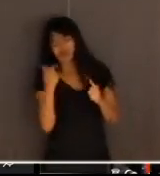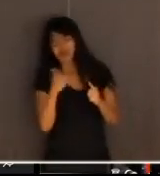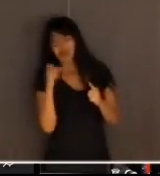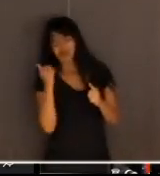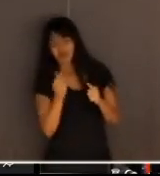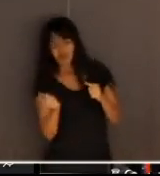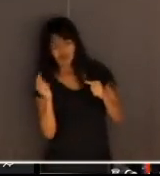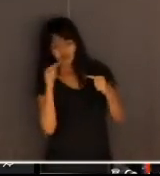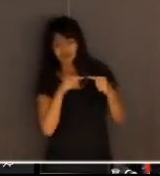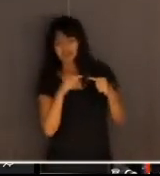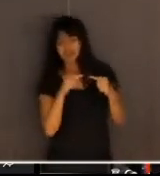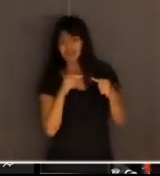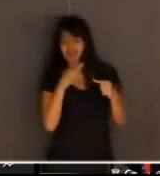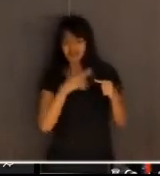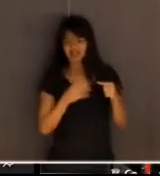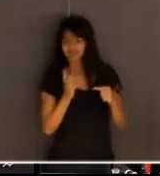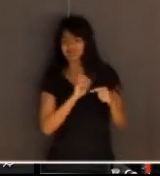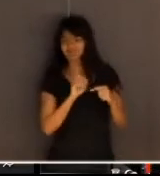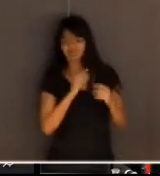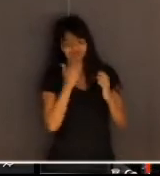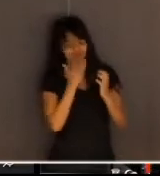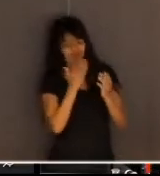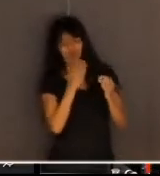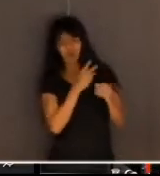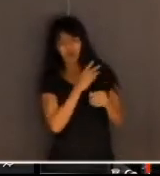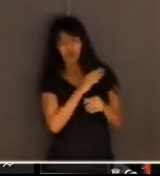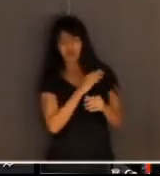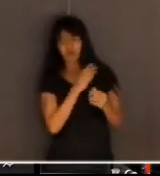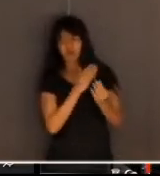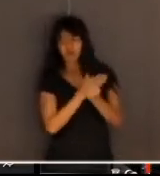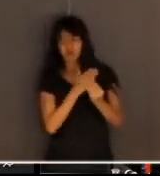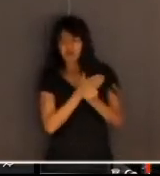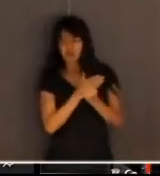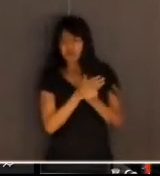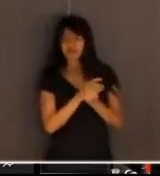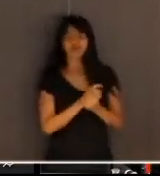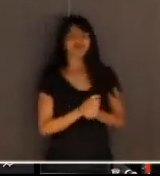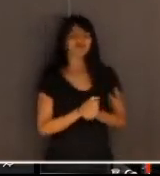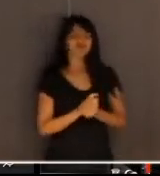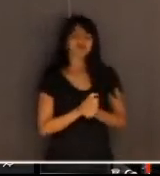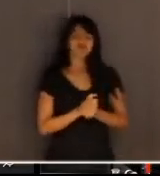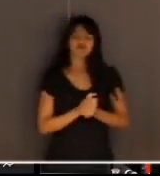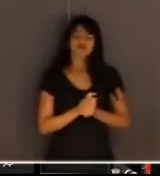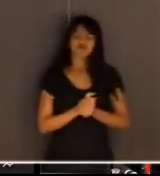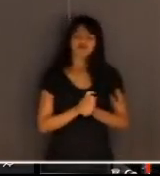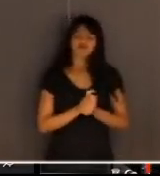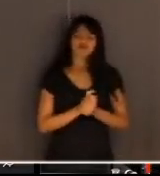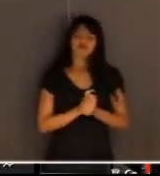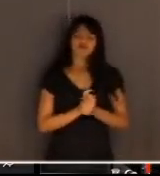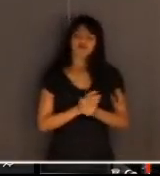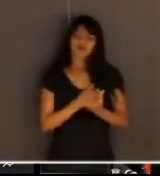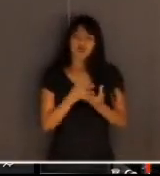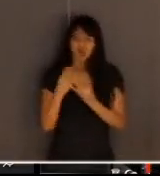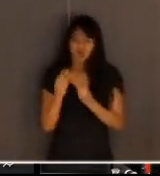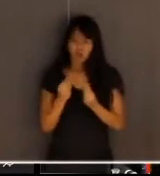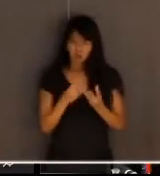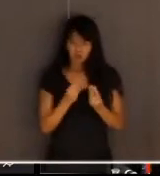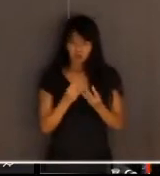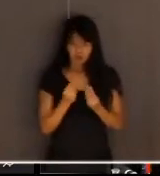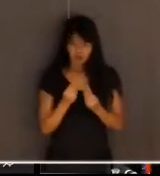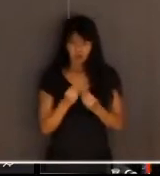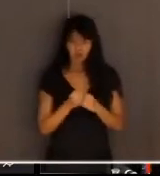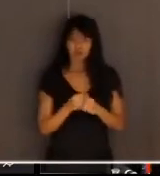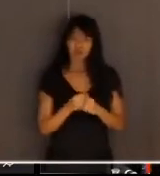objeto incerto no processo com antecedência mínima de 3 dias úteis. Muitas das vezes,